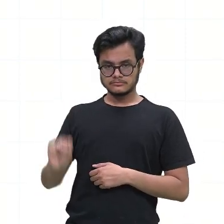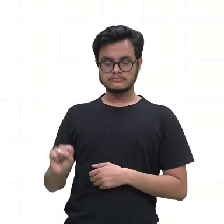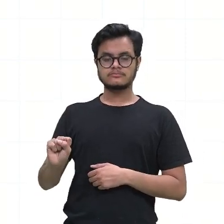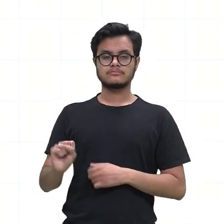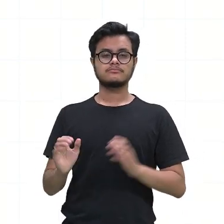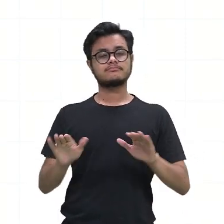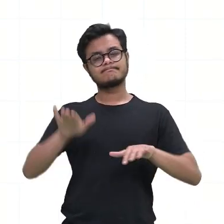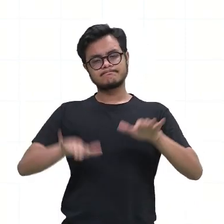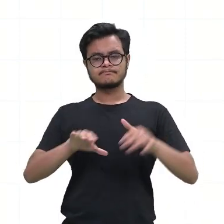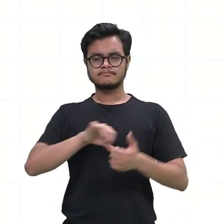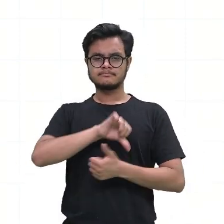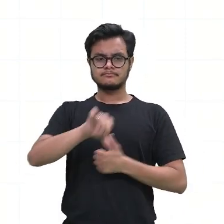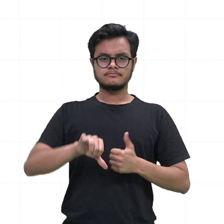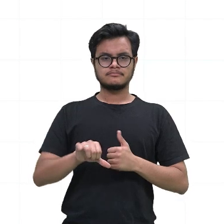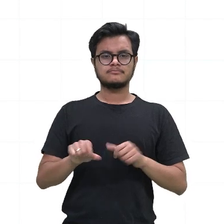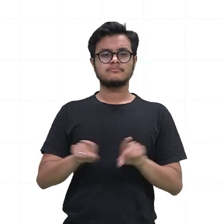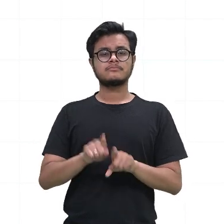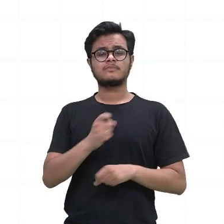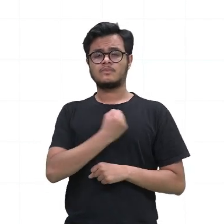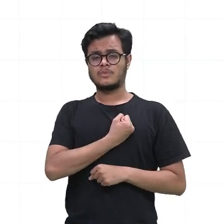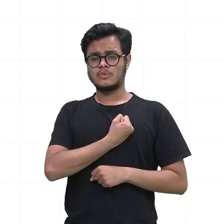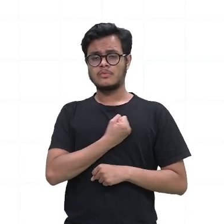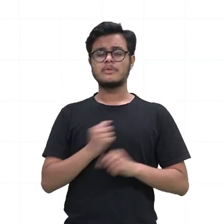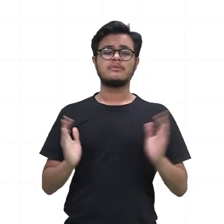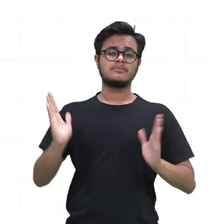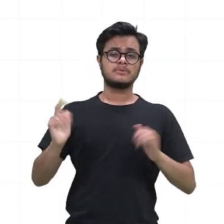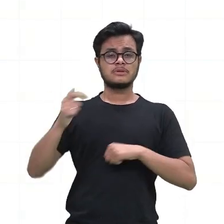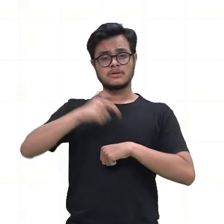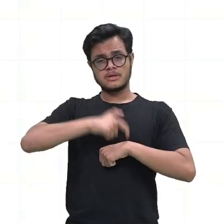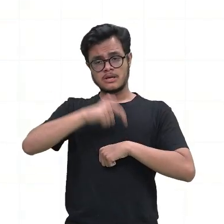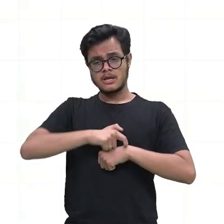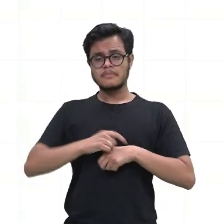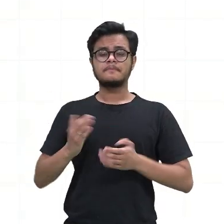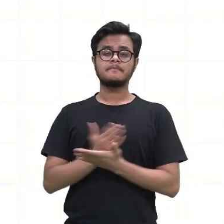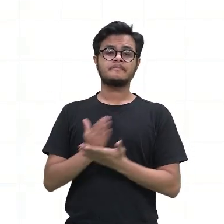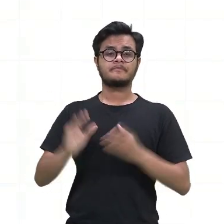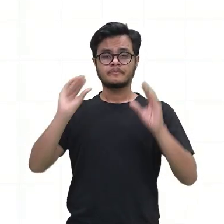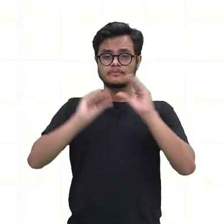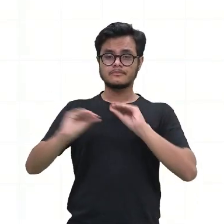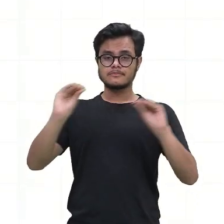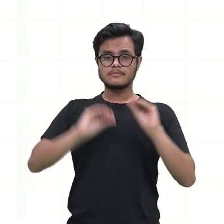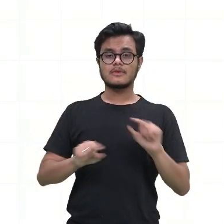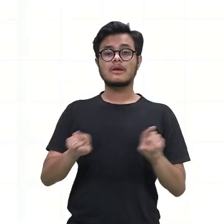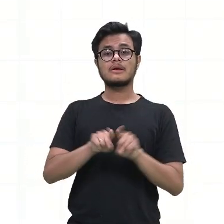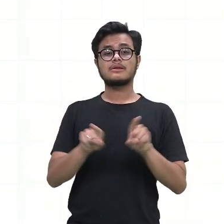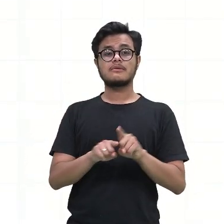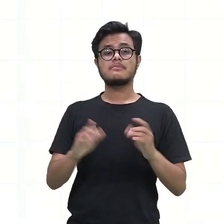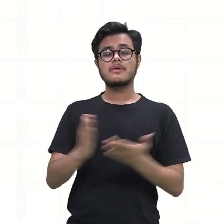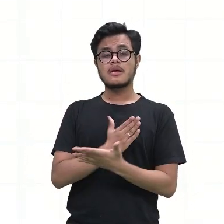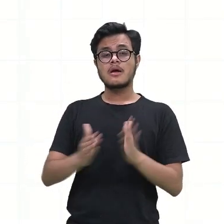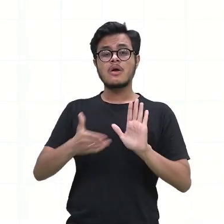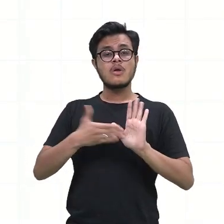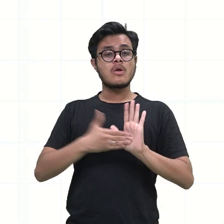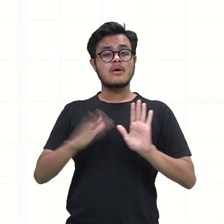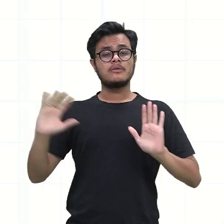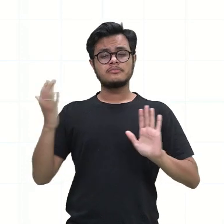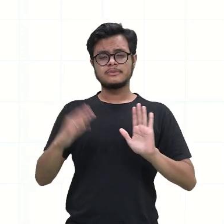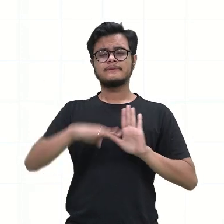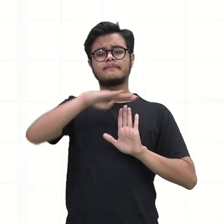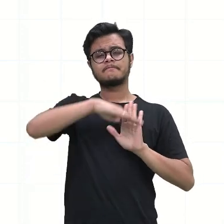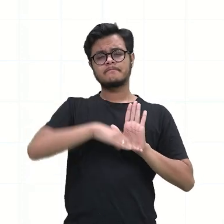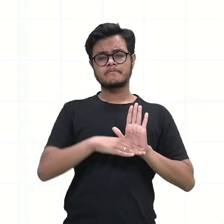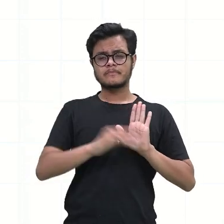flexiona. Anote aí, olha só. Flexiona. Vou colocar aqui para você destacar, olha só.